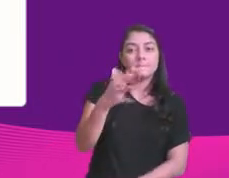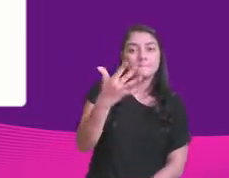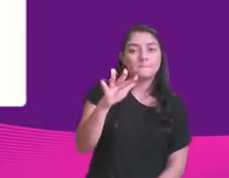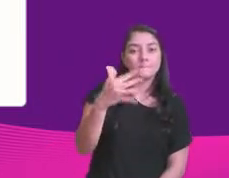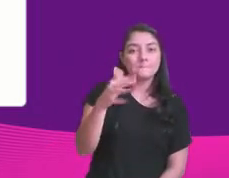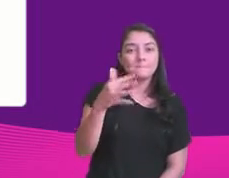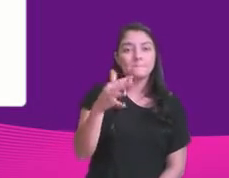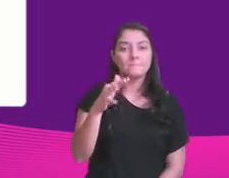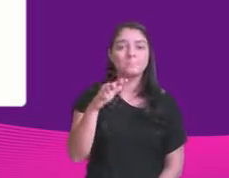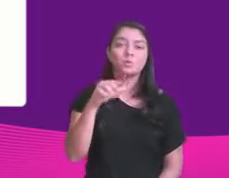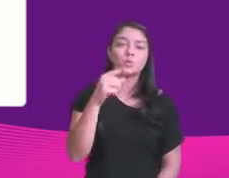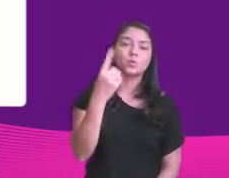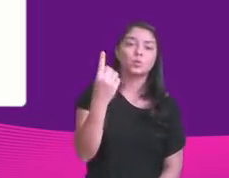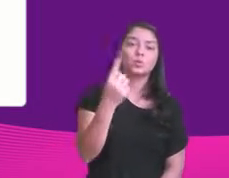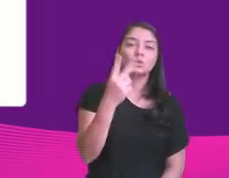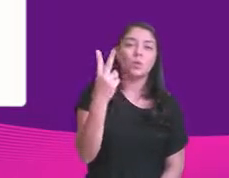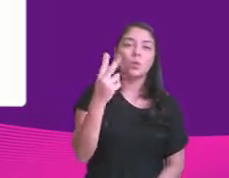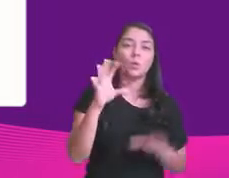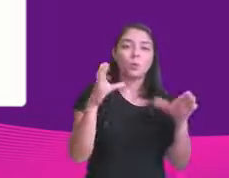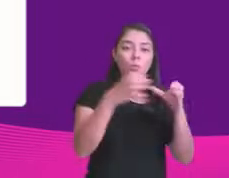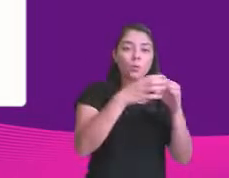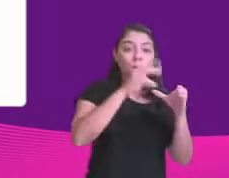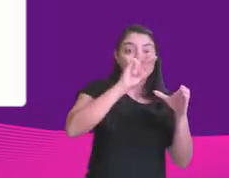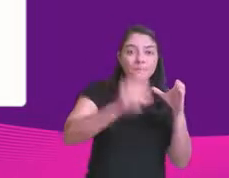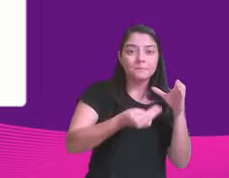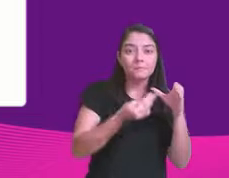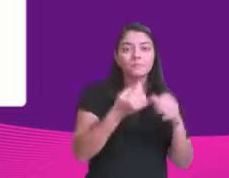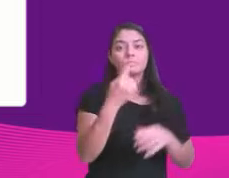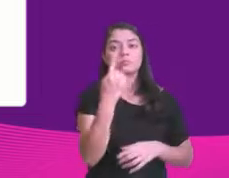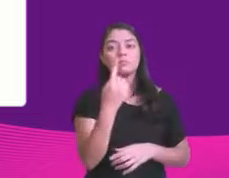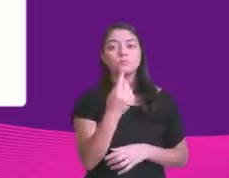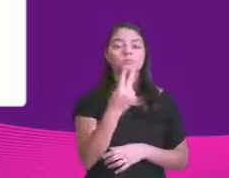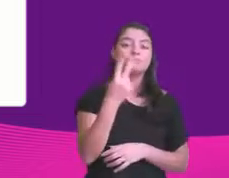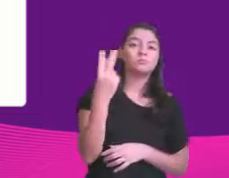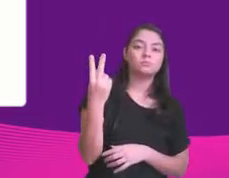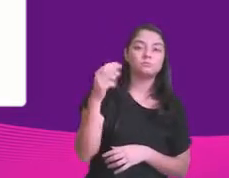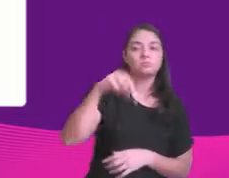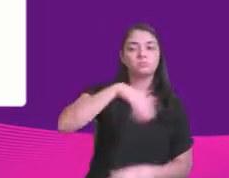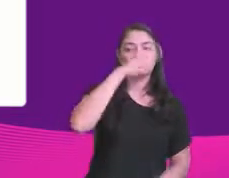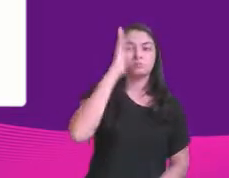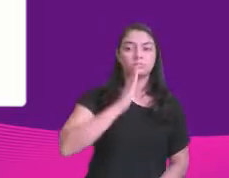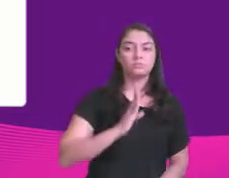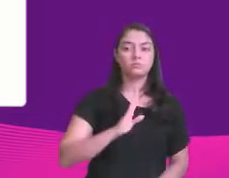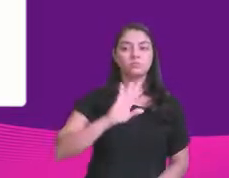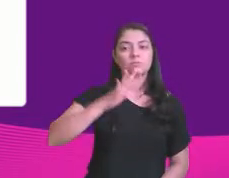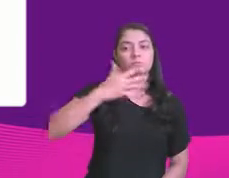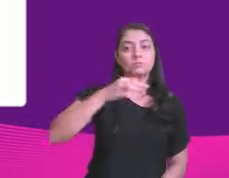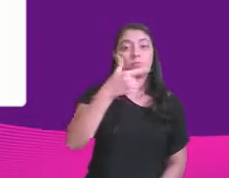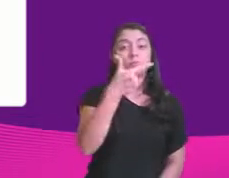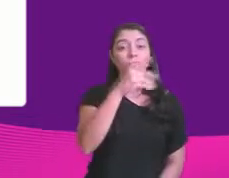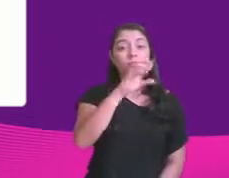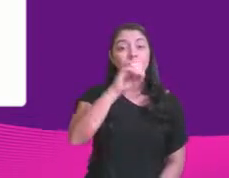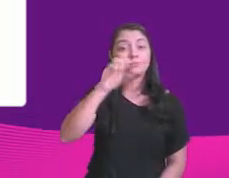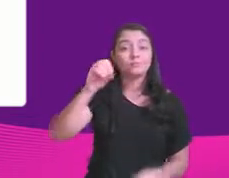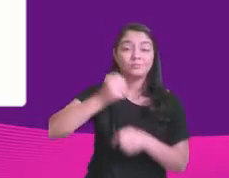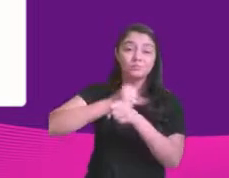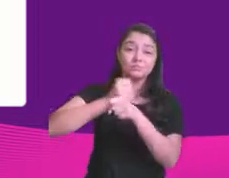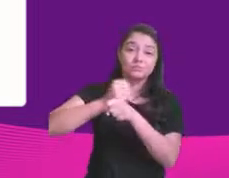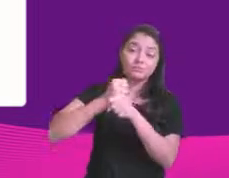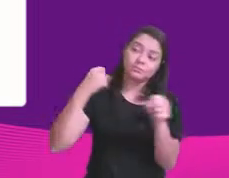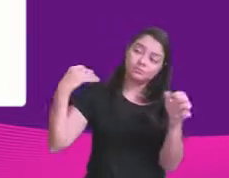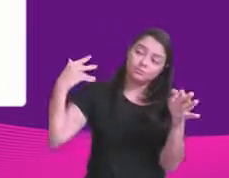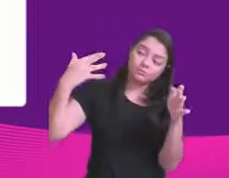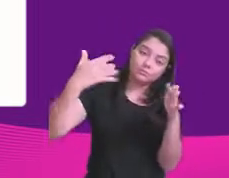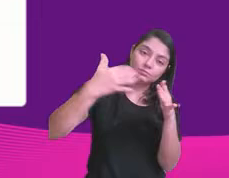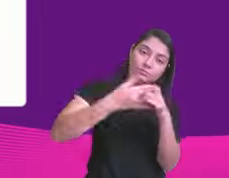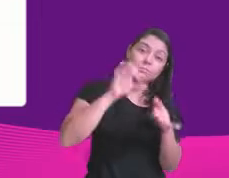2 casos por milhão de habitantes, então estamos falando, se for no Brasil, um caso cada milhão seria em torno de 200 casos por ano, então realmente é uma patologia